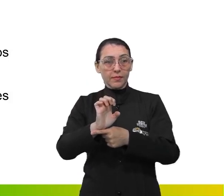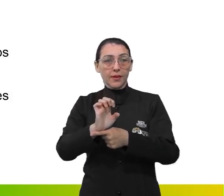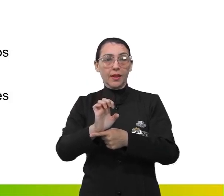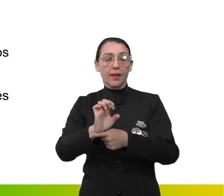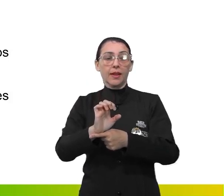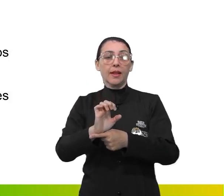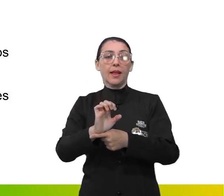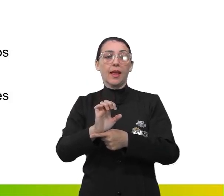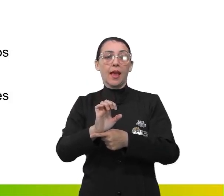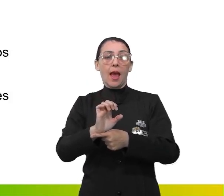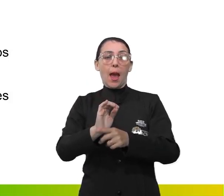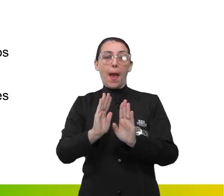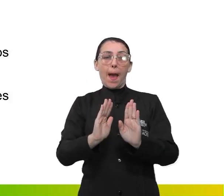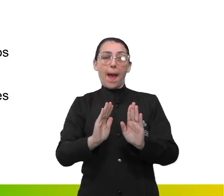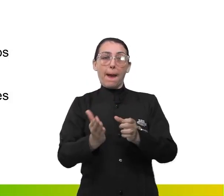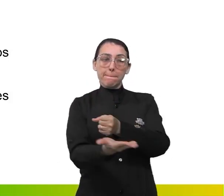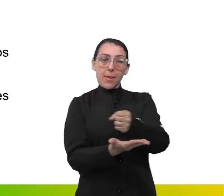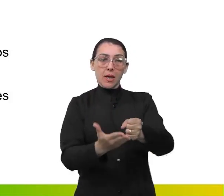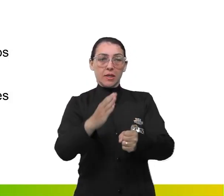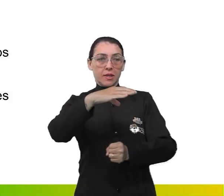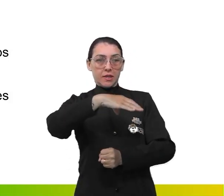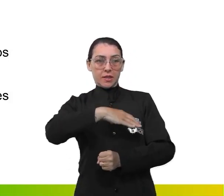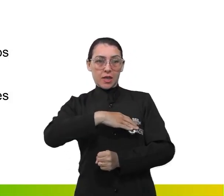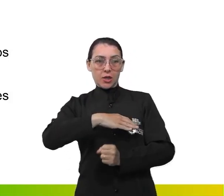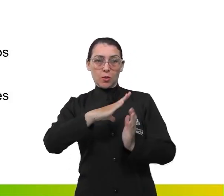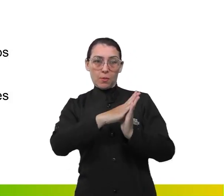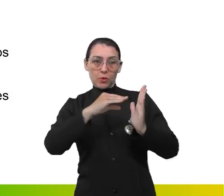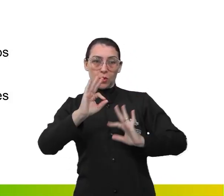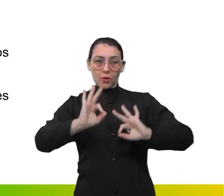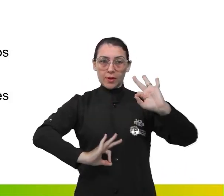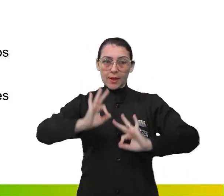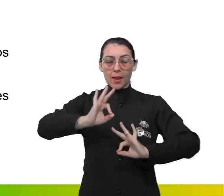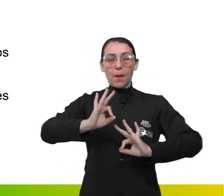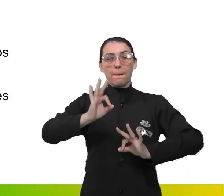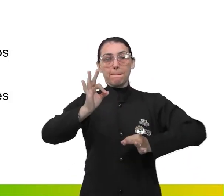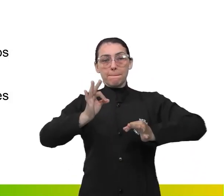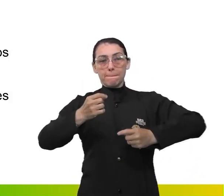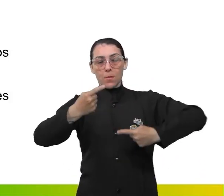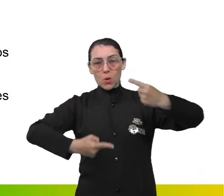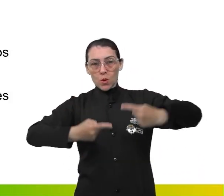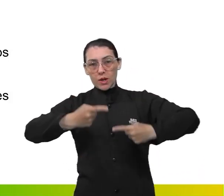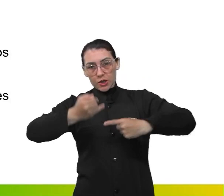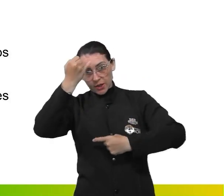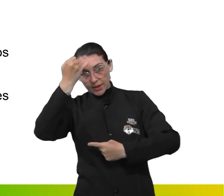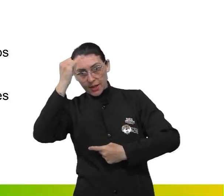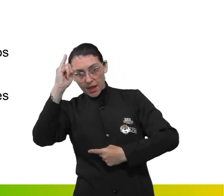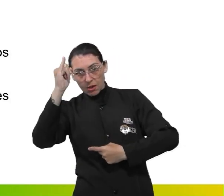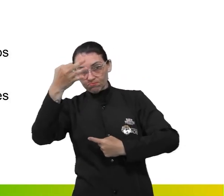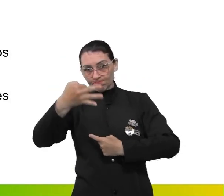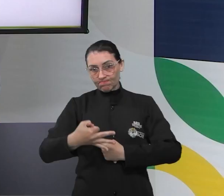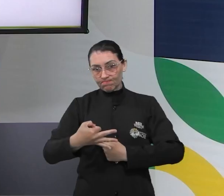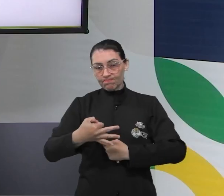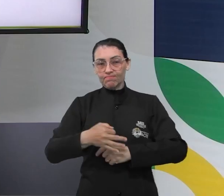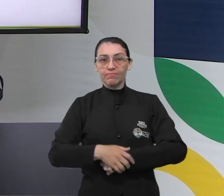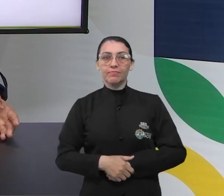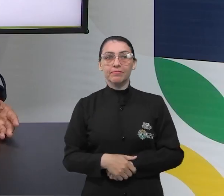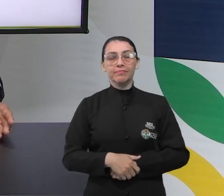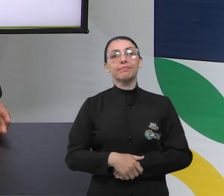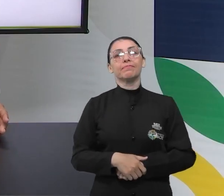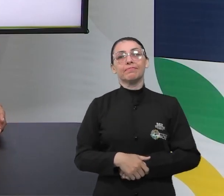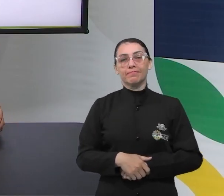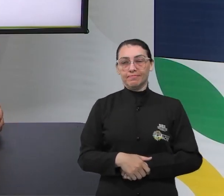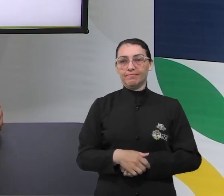a centralidade da polis como modelo de organização política ideal. Aí nós